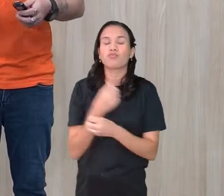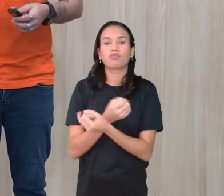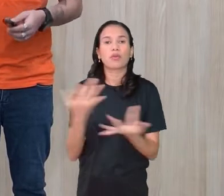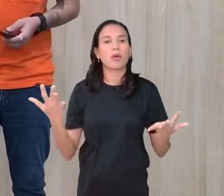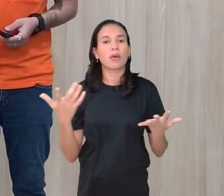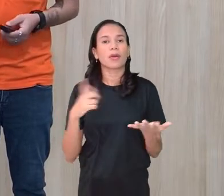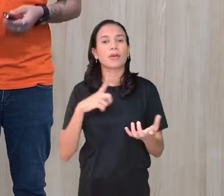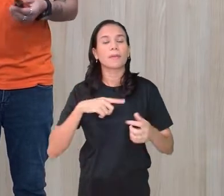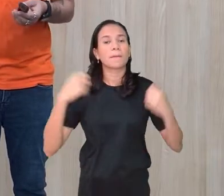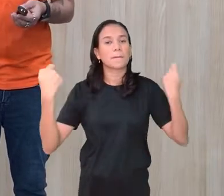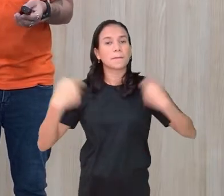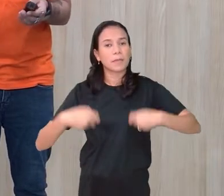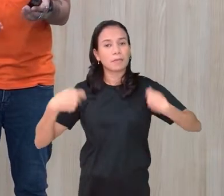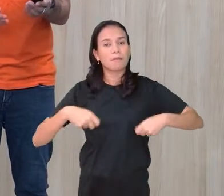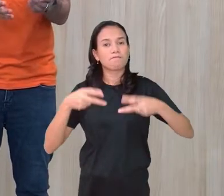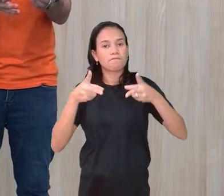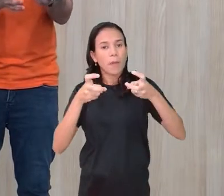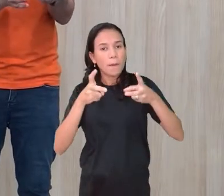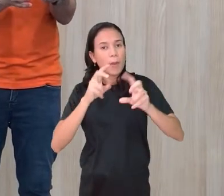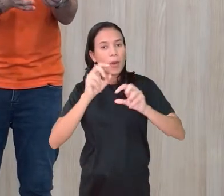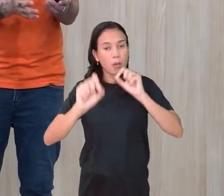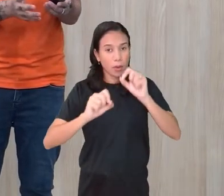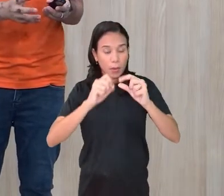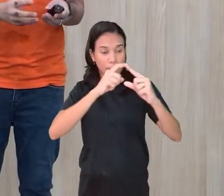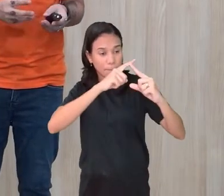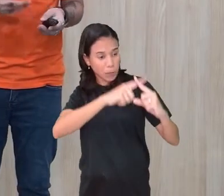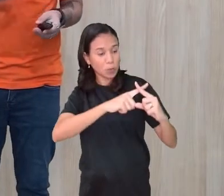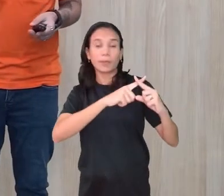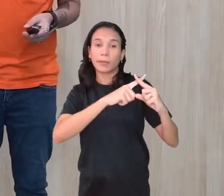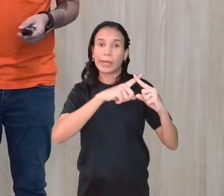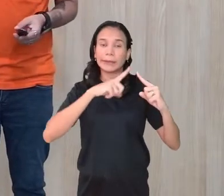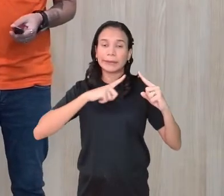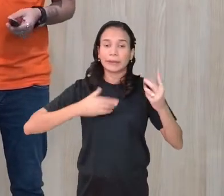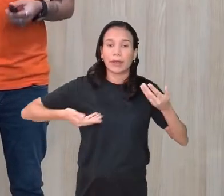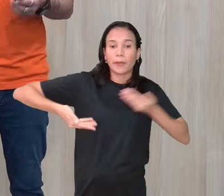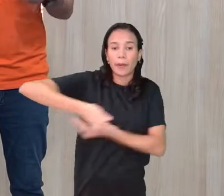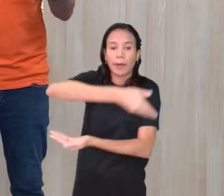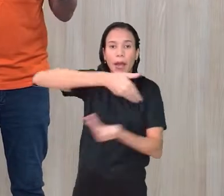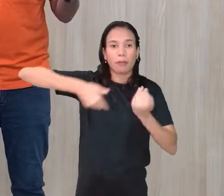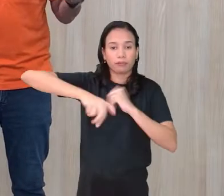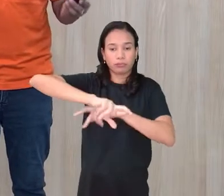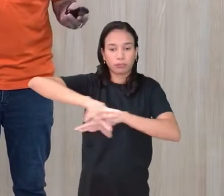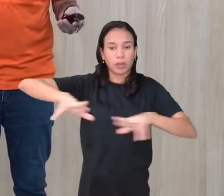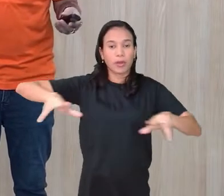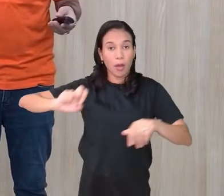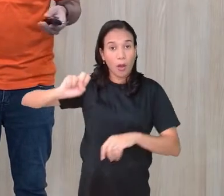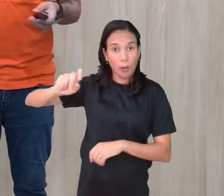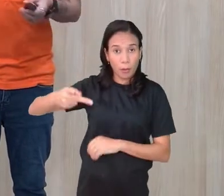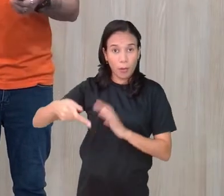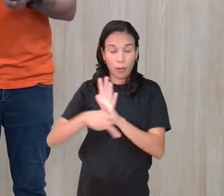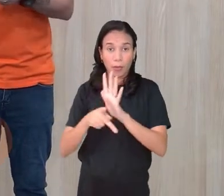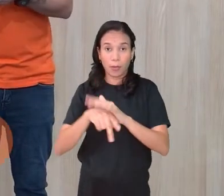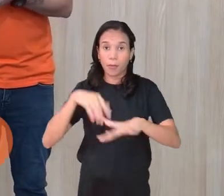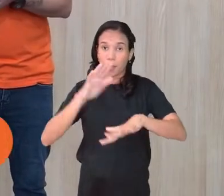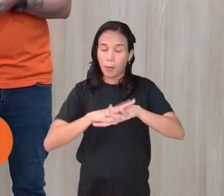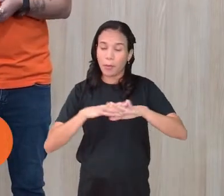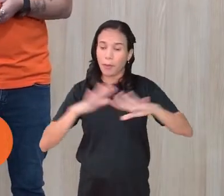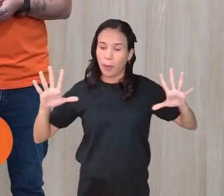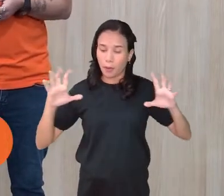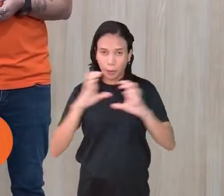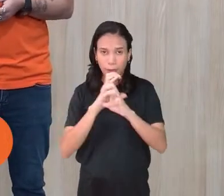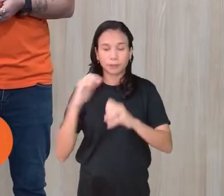você precisa perceber que a multiplicação ela tem uma relação com outras operações matemáticas. É muito comum a